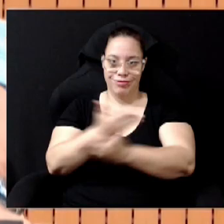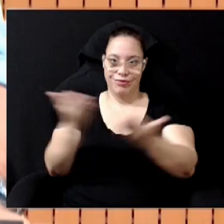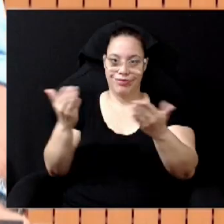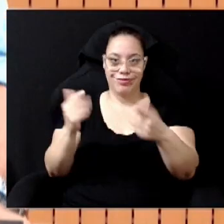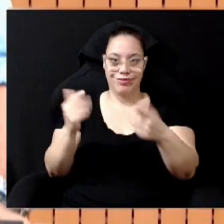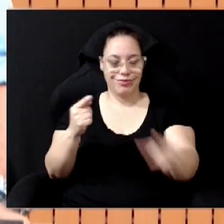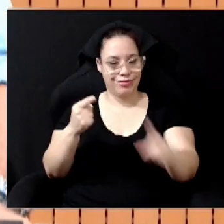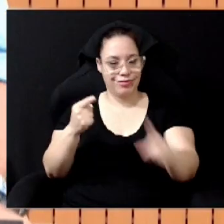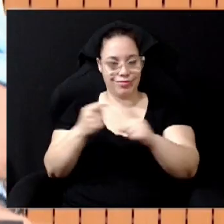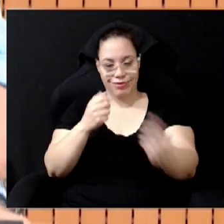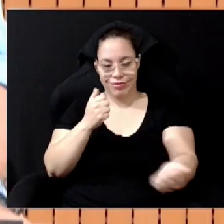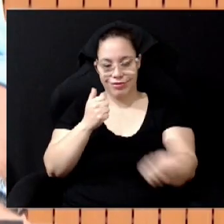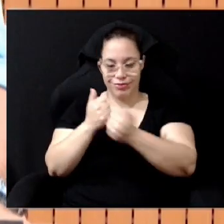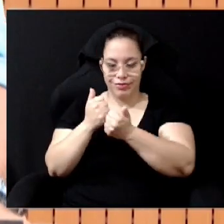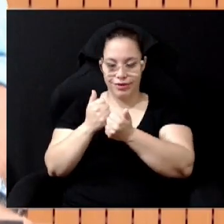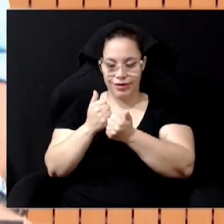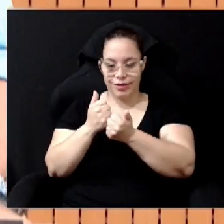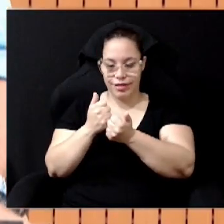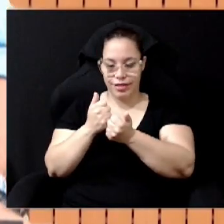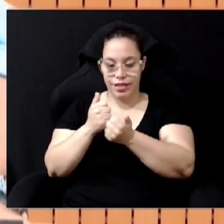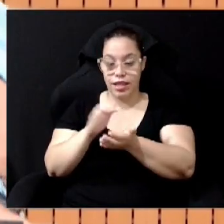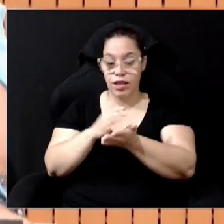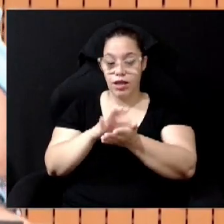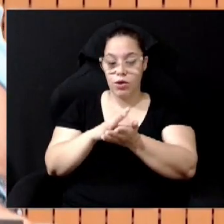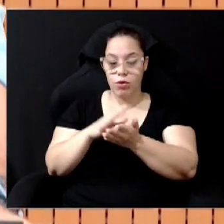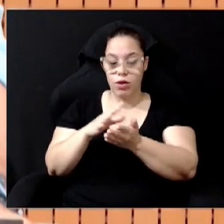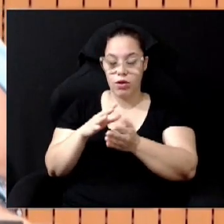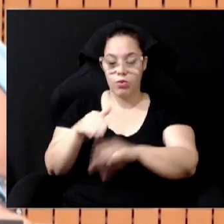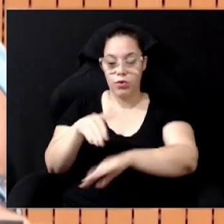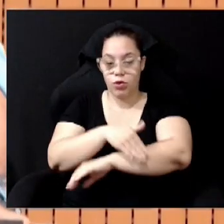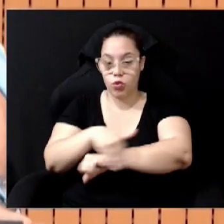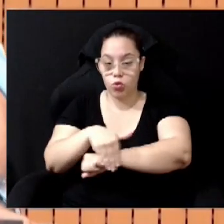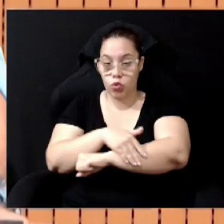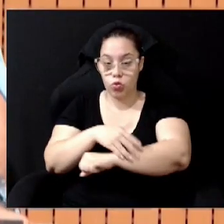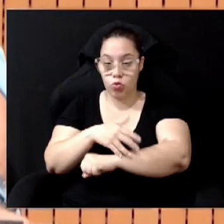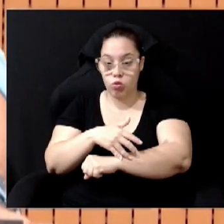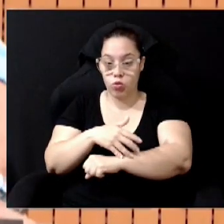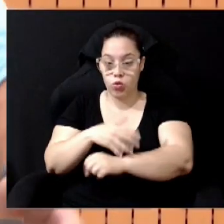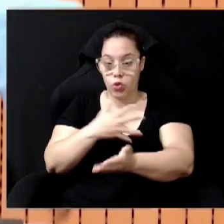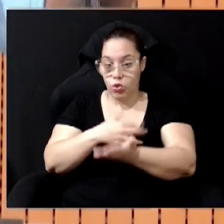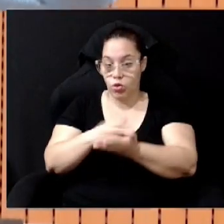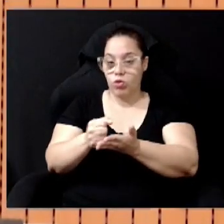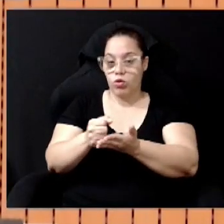projeto Bambas de Rua, que é um resgate das crianças da rua, para a gente ensinar